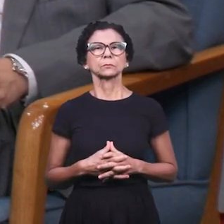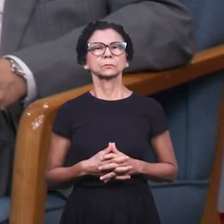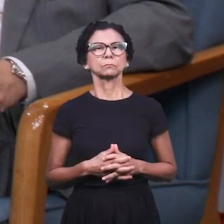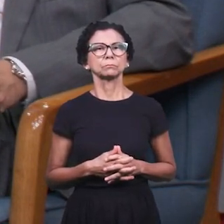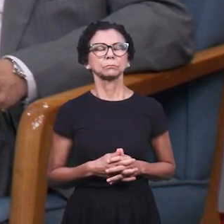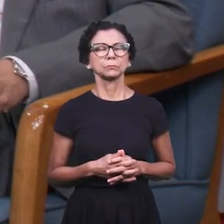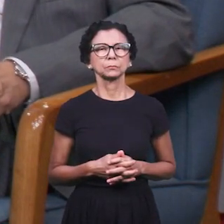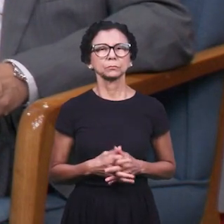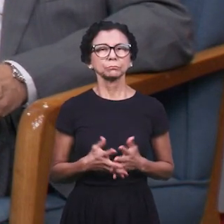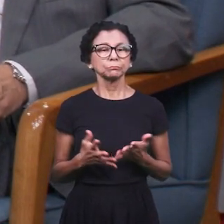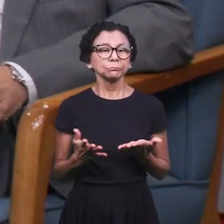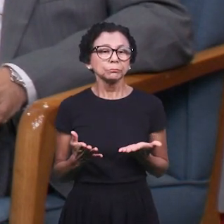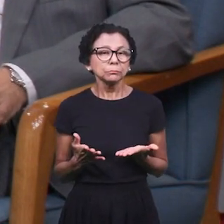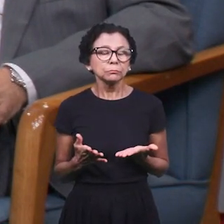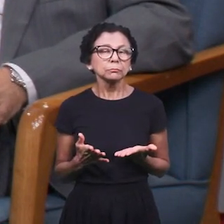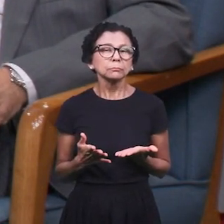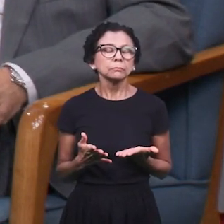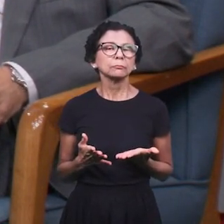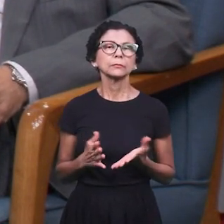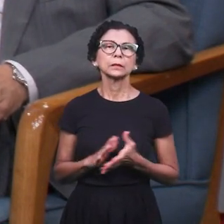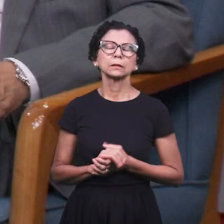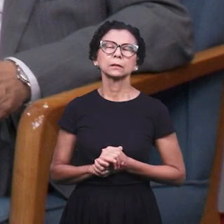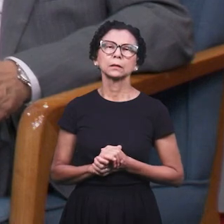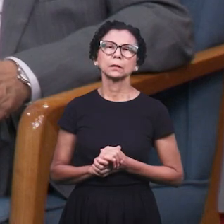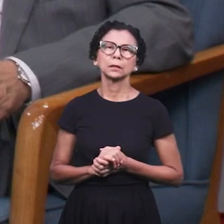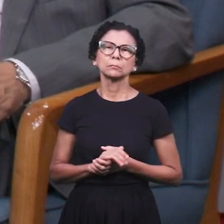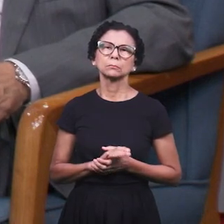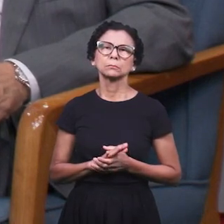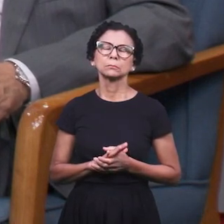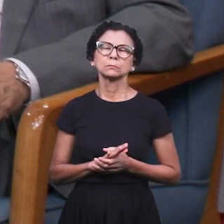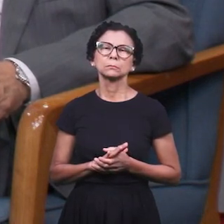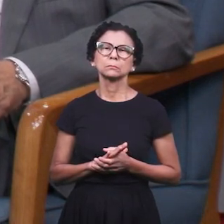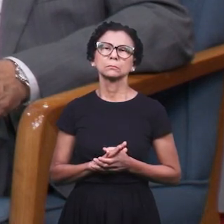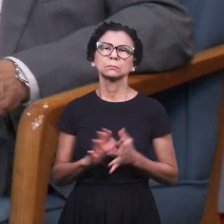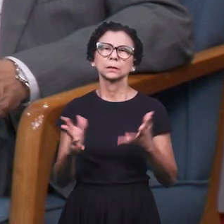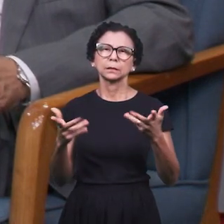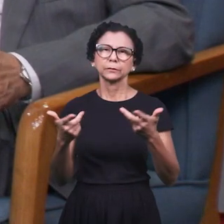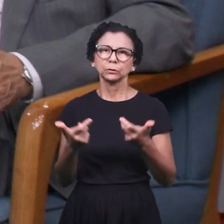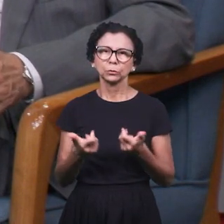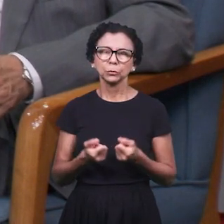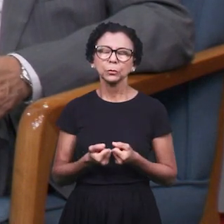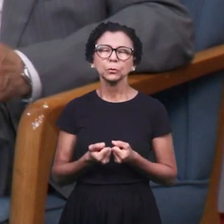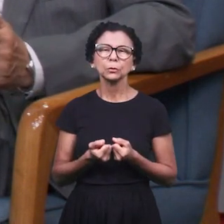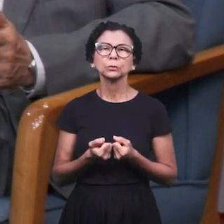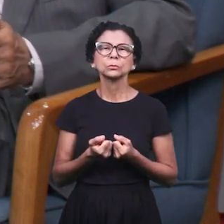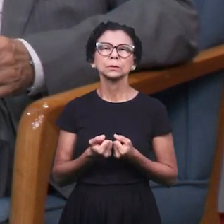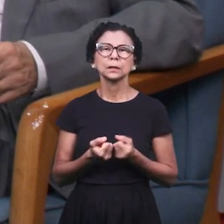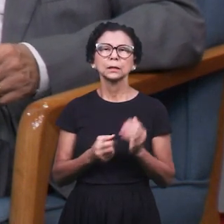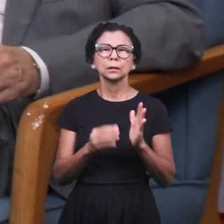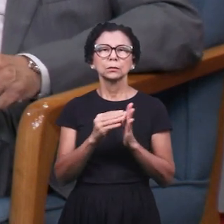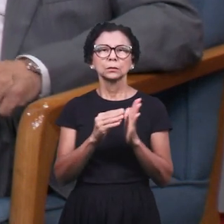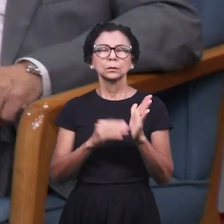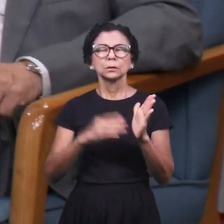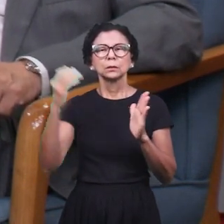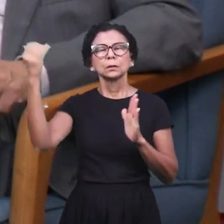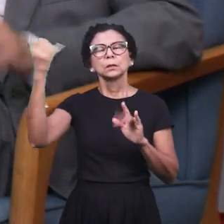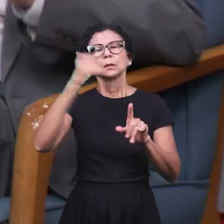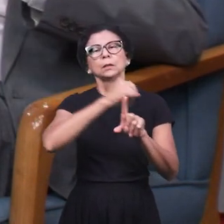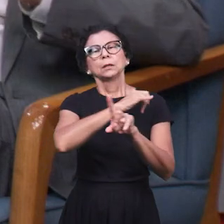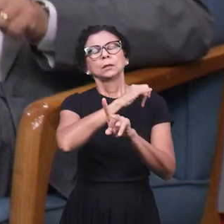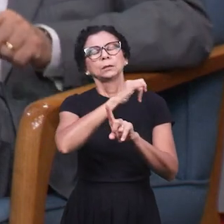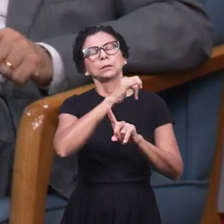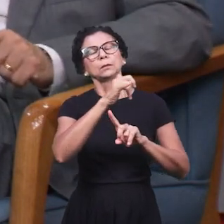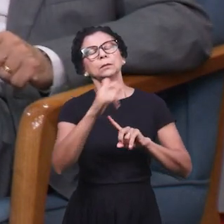né? Por ser algo extraordinário dentro da palavra, dentro daquilo que é o seu conteúdo